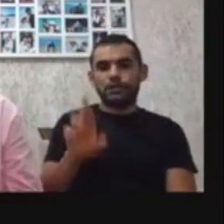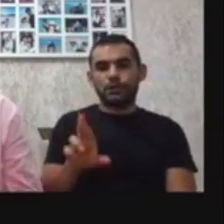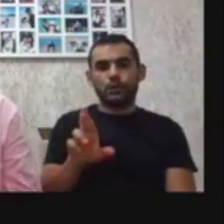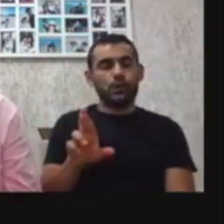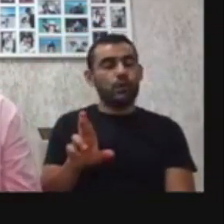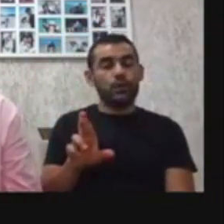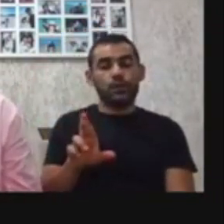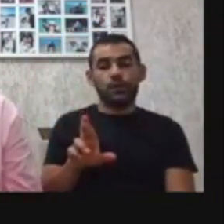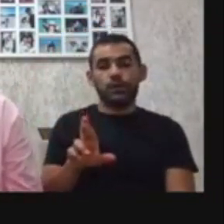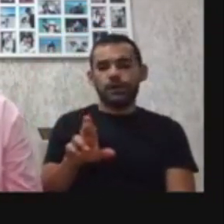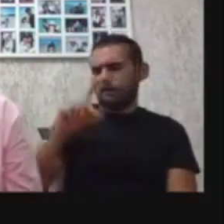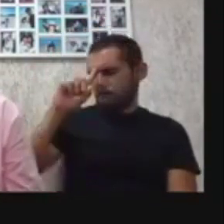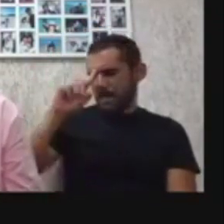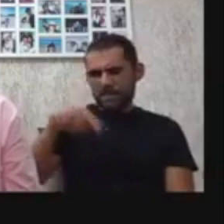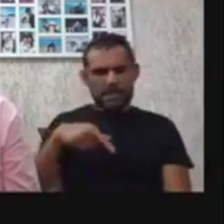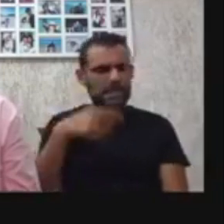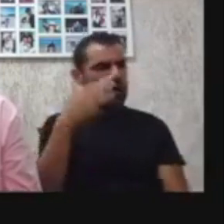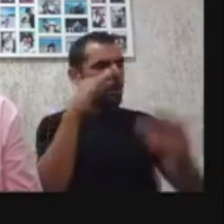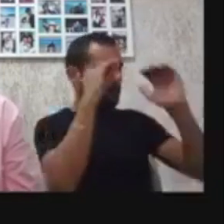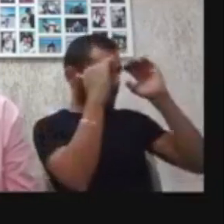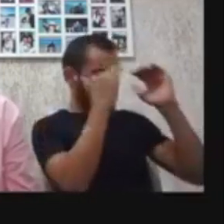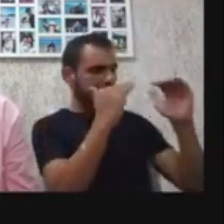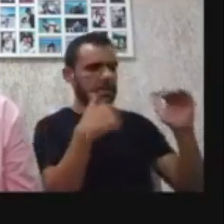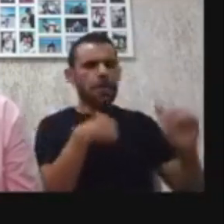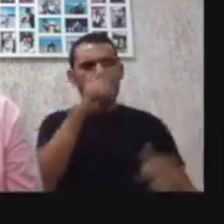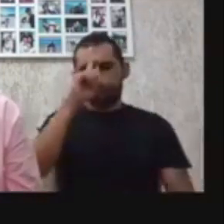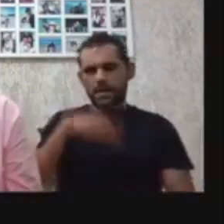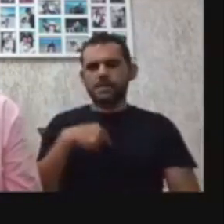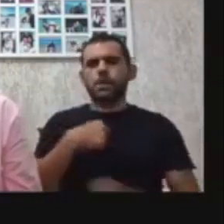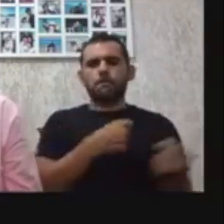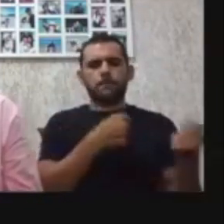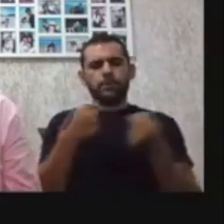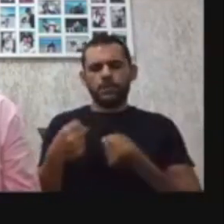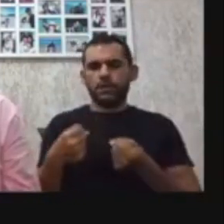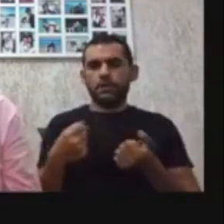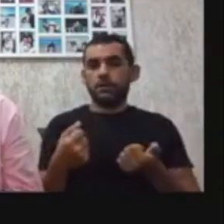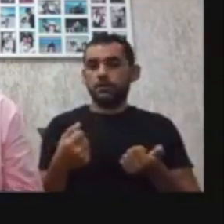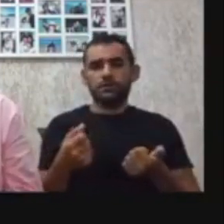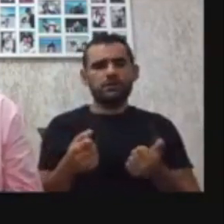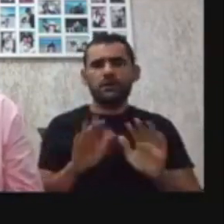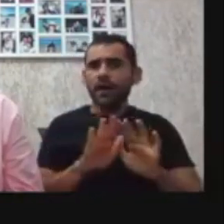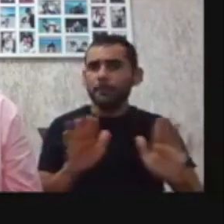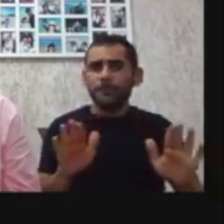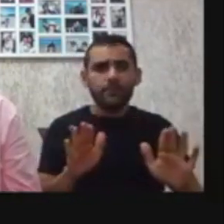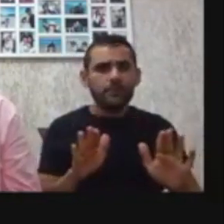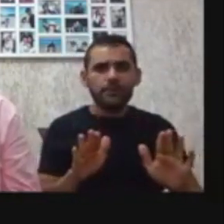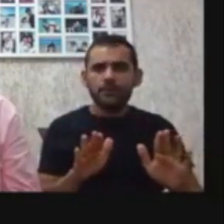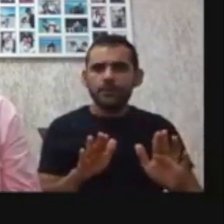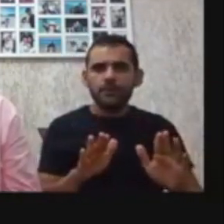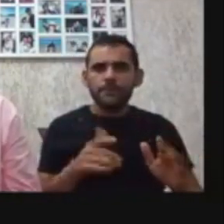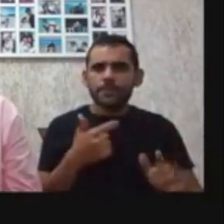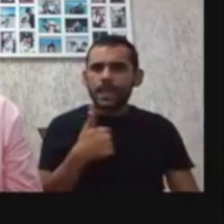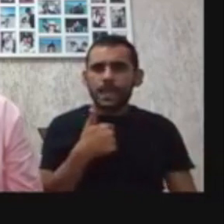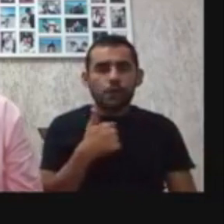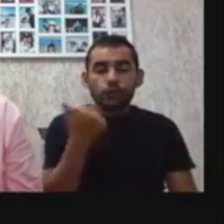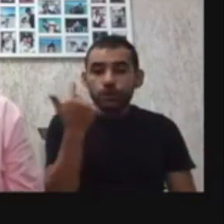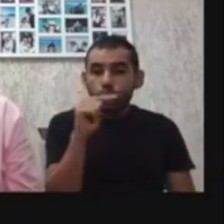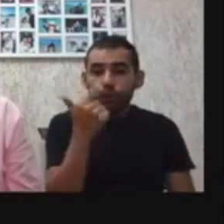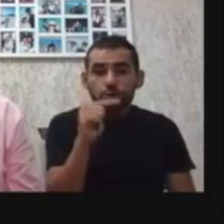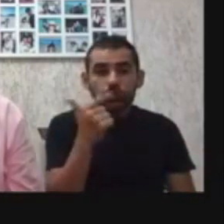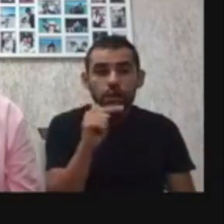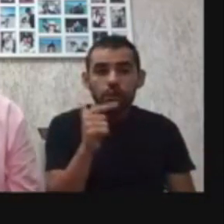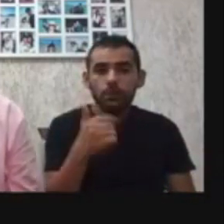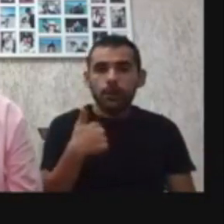entendeu? Manda quem pode, obedece quem tem o juízo, eu que mando, eu que tenho o poder. Sabe? Eu, Adriano, não tenho,